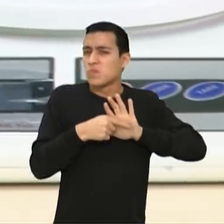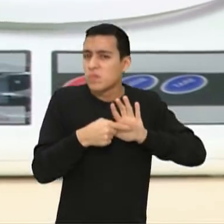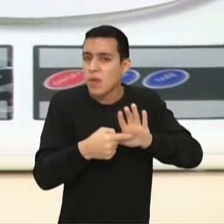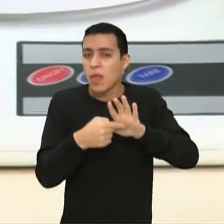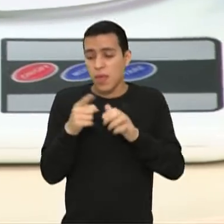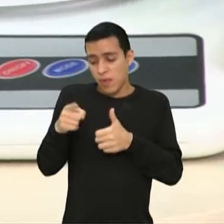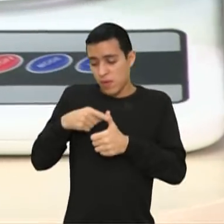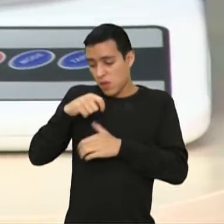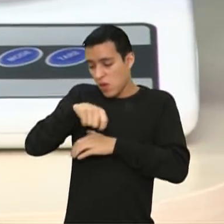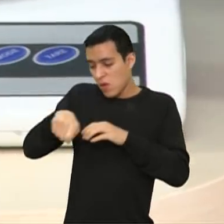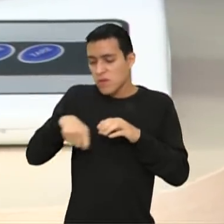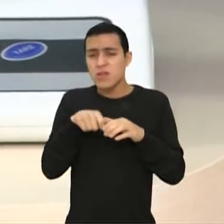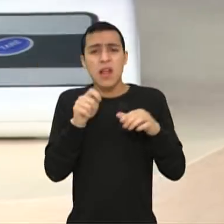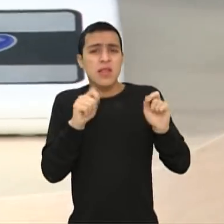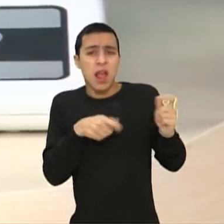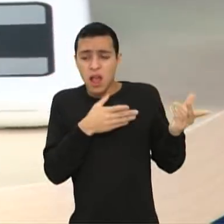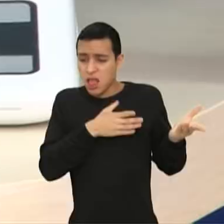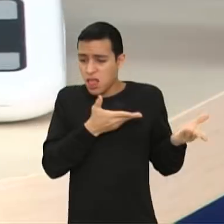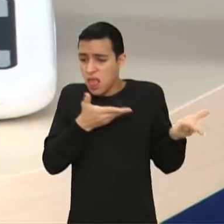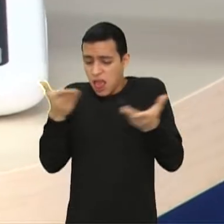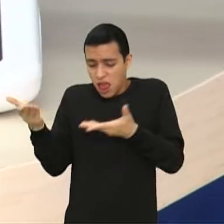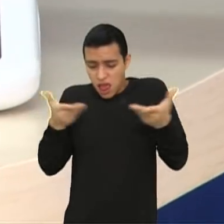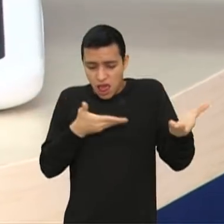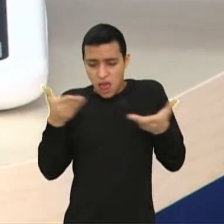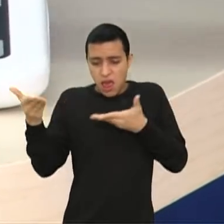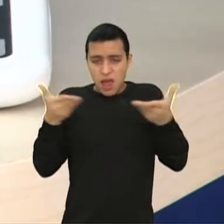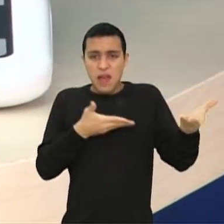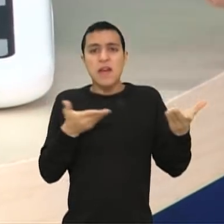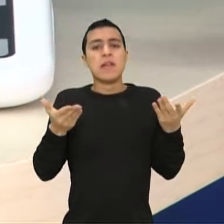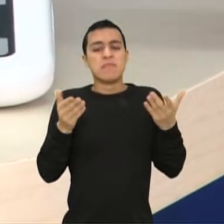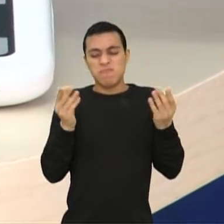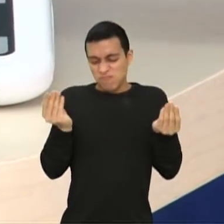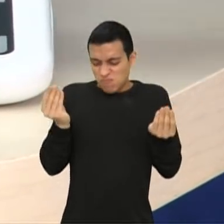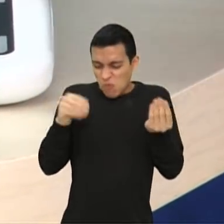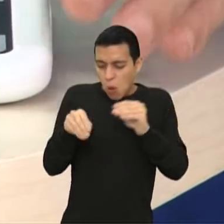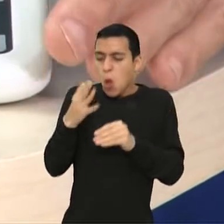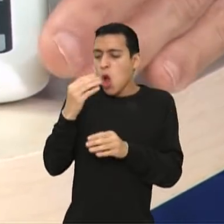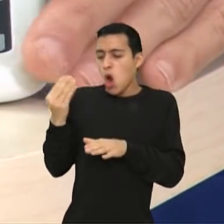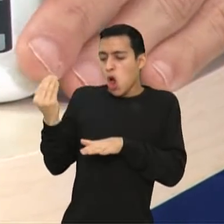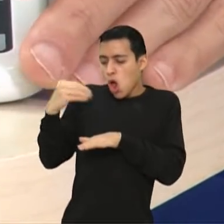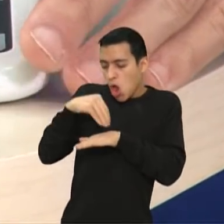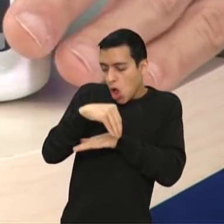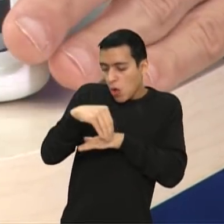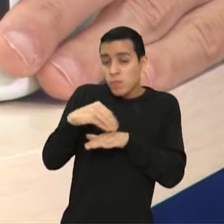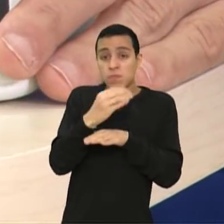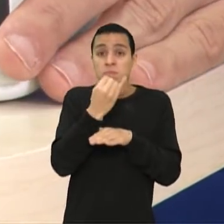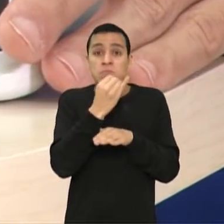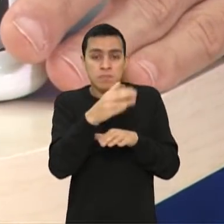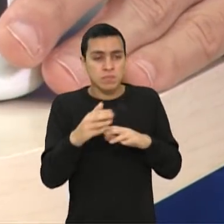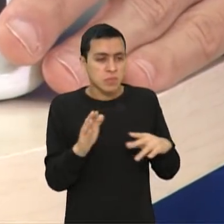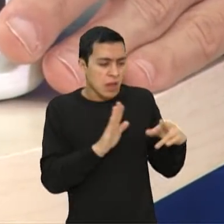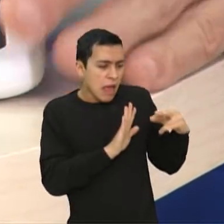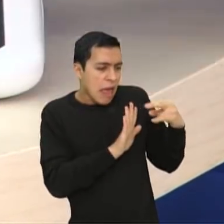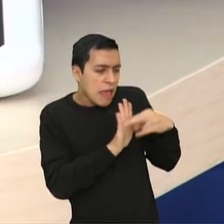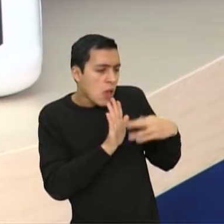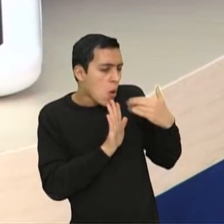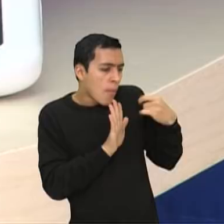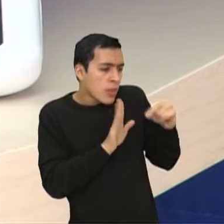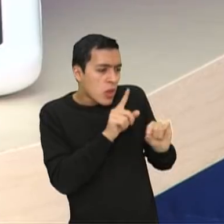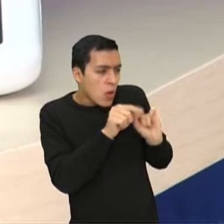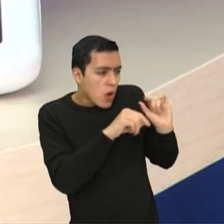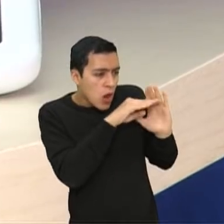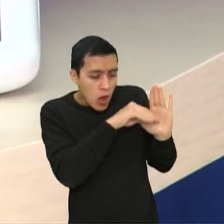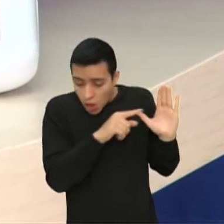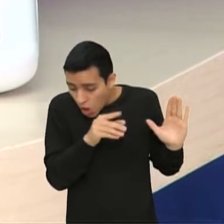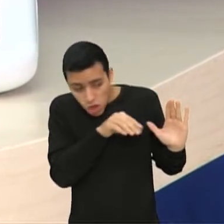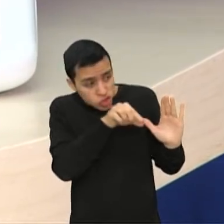uma balança portátil que a gente pode utilizar para colocar alimentos, para fazer uma receita bem medidinha. Então, se eu